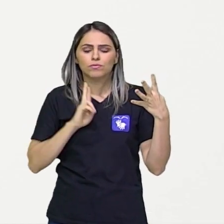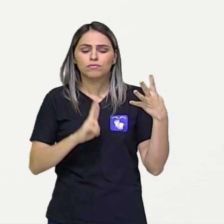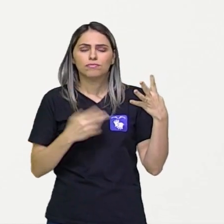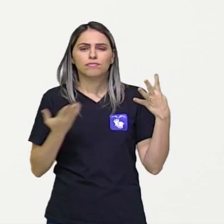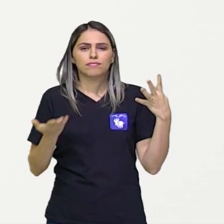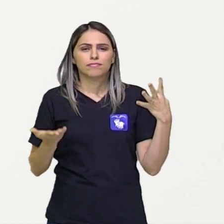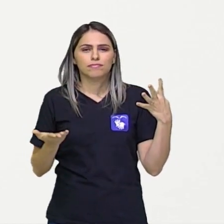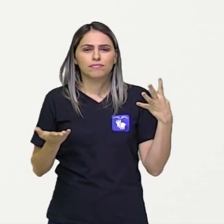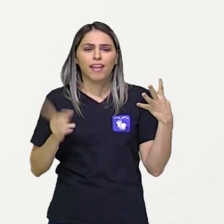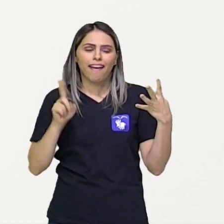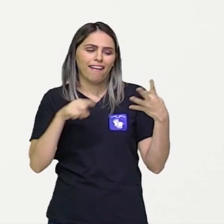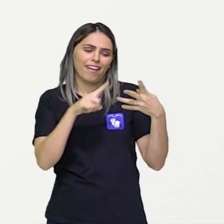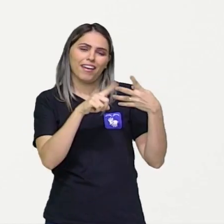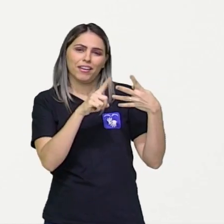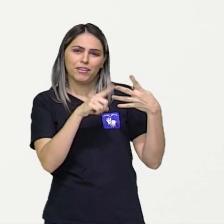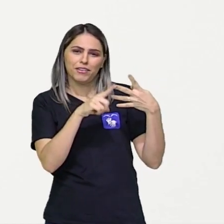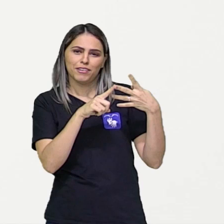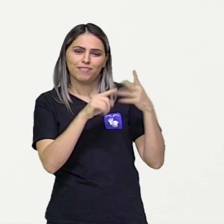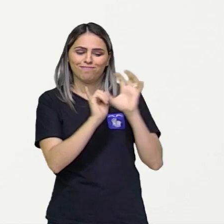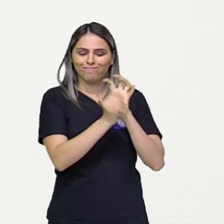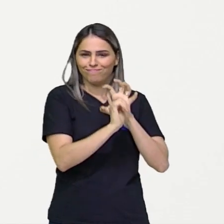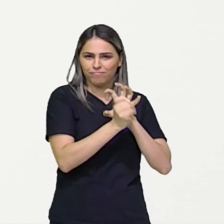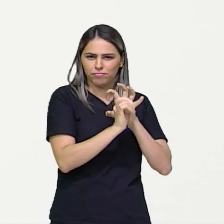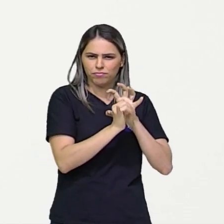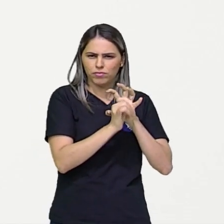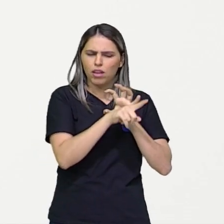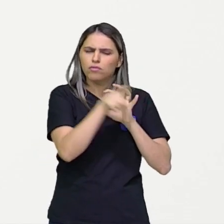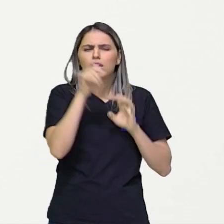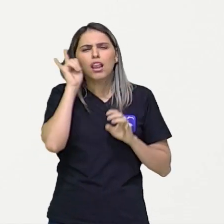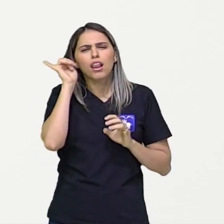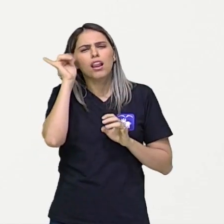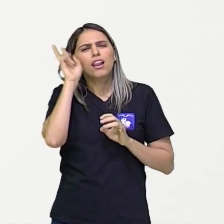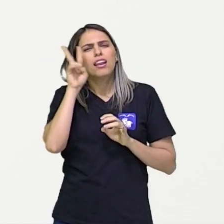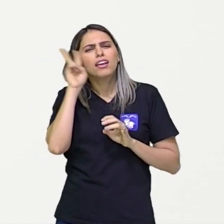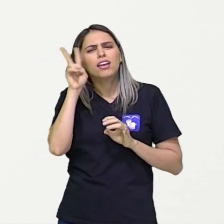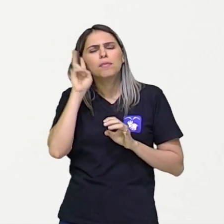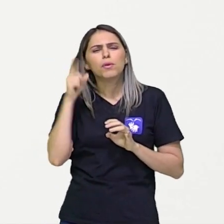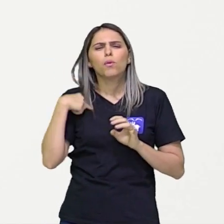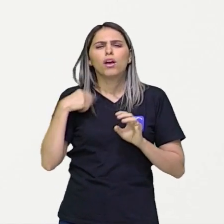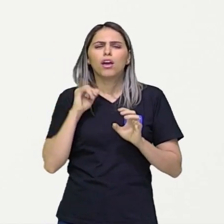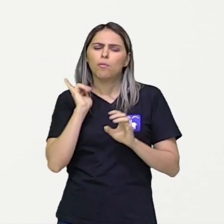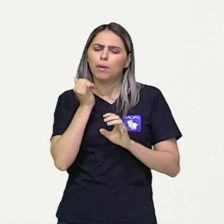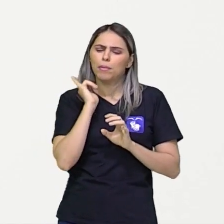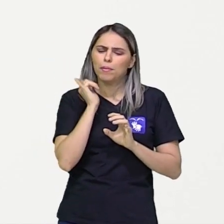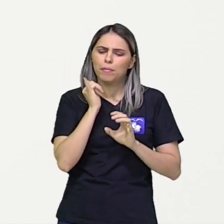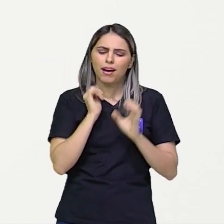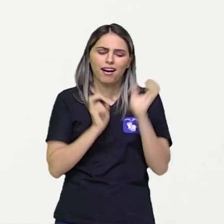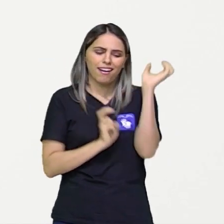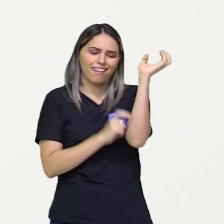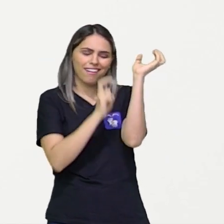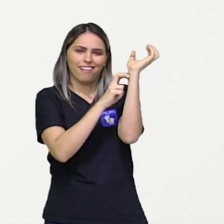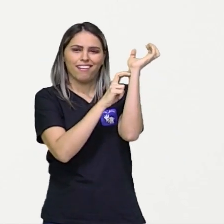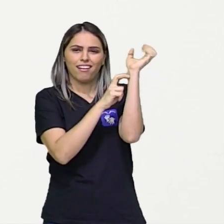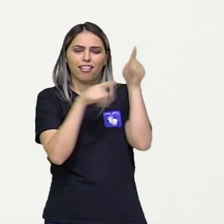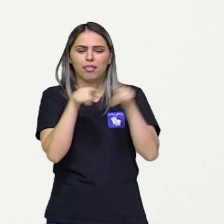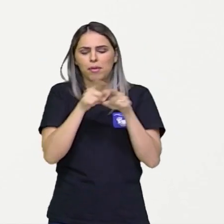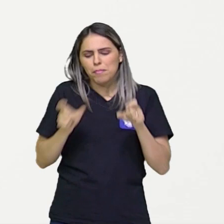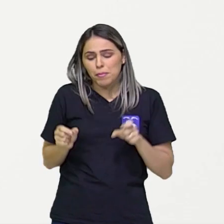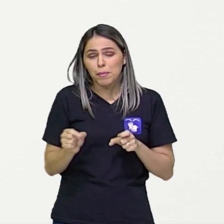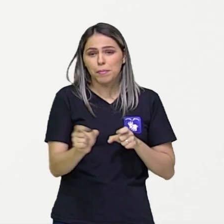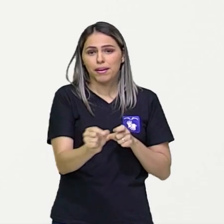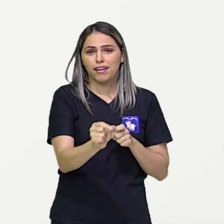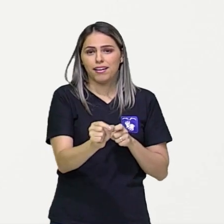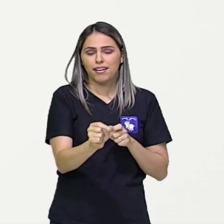é? É uma fábula. Vocês se lembram que eu contei a história da cigarra e da formiga? Em que